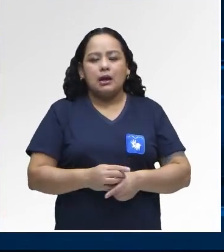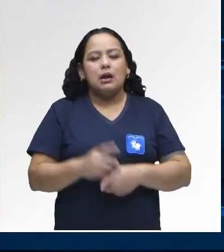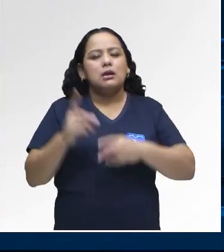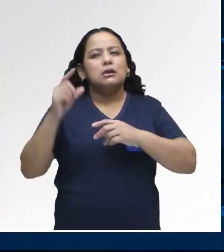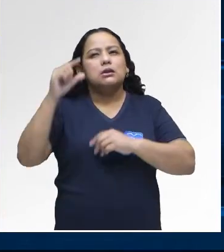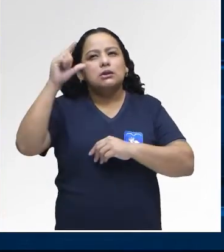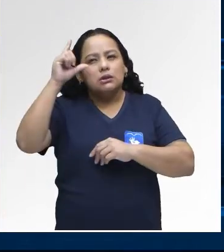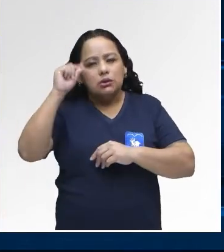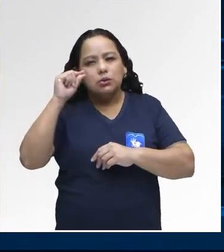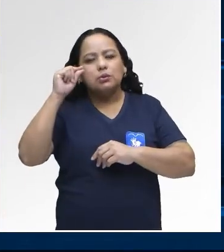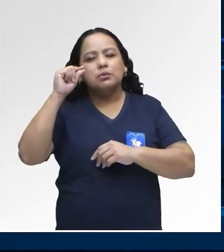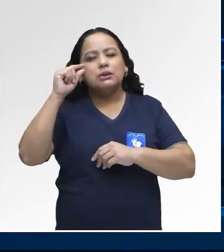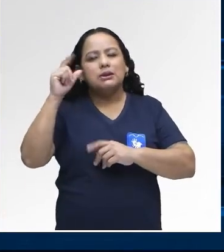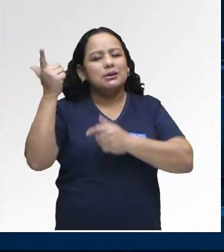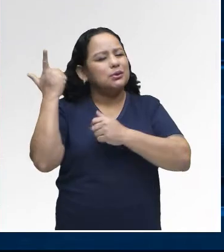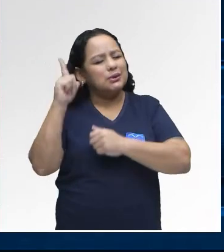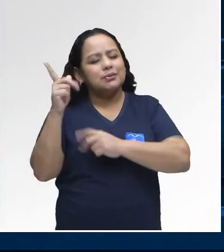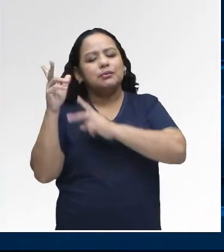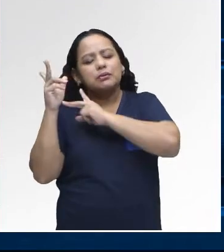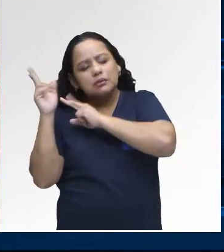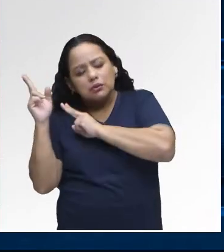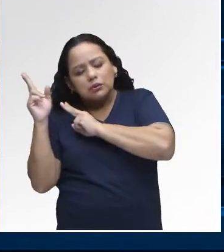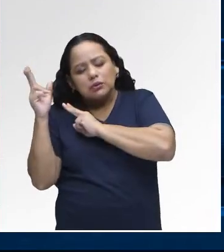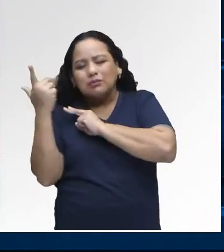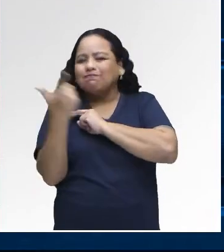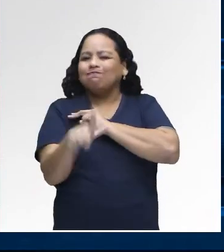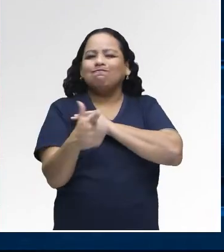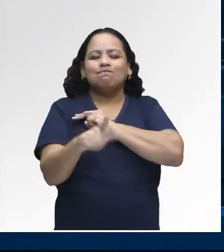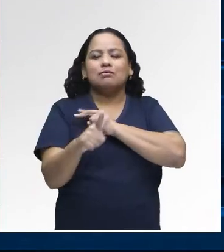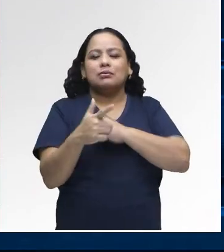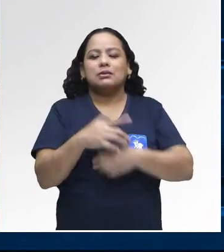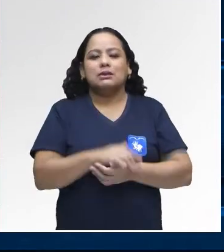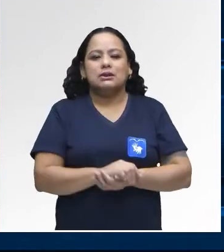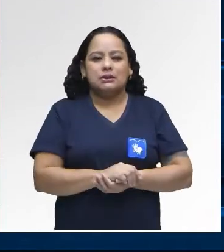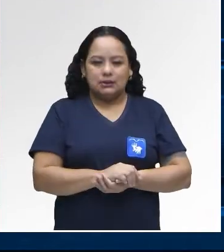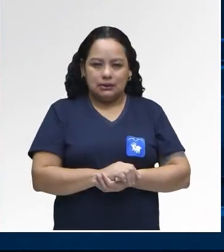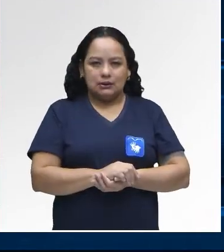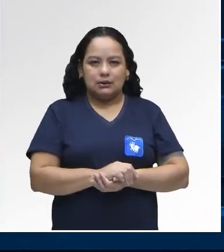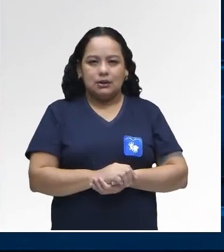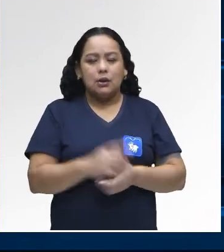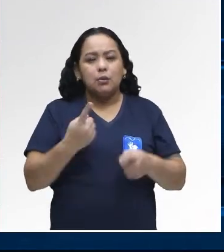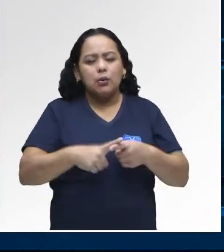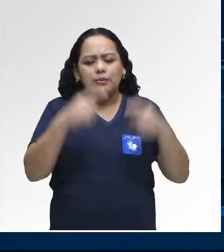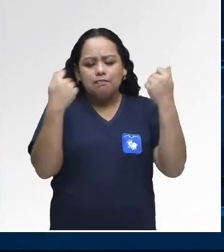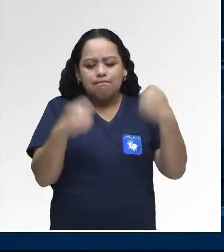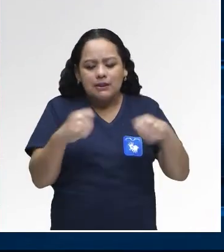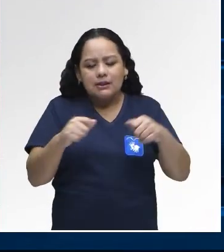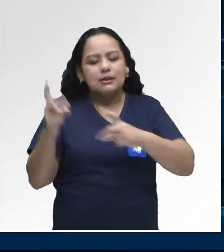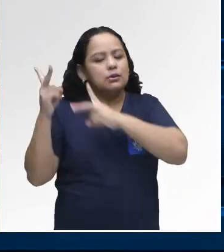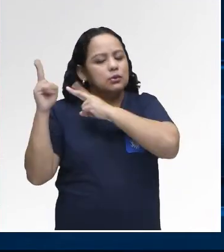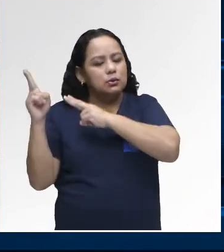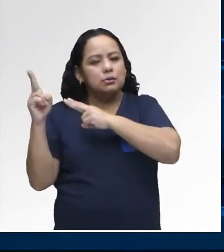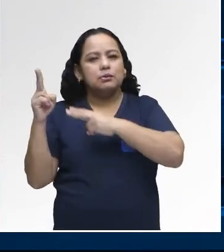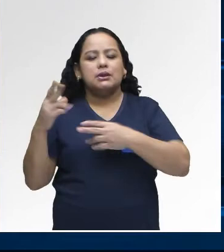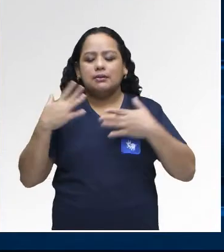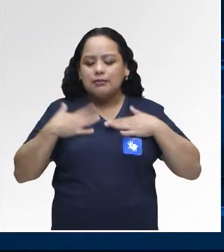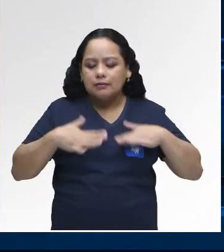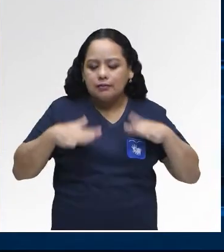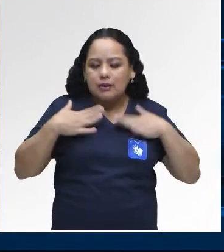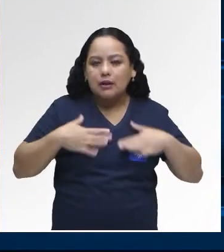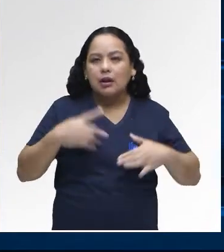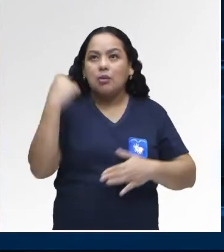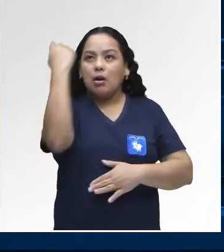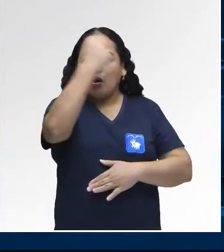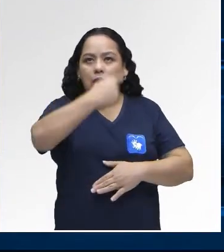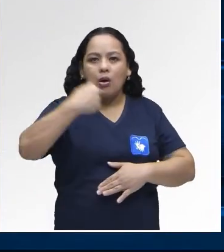não consegue dormir, ela não consegue ter um sono calmo que a gente precisa ter, o sono tranquilo, aquelas horas